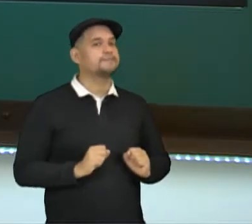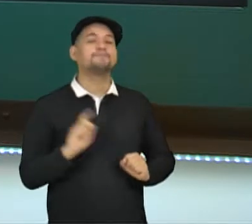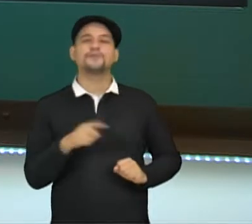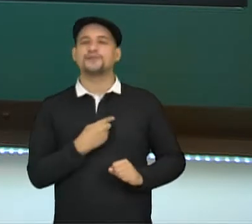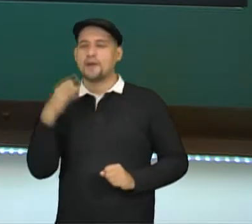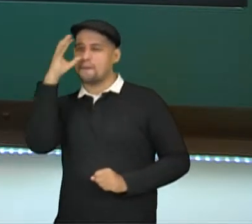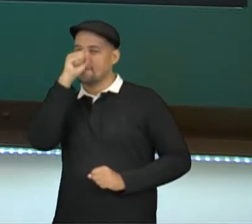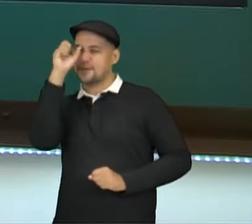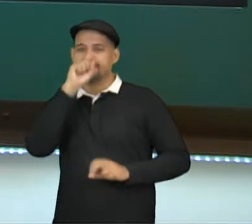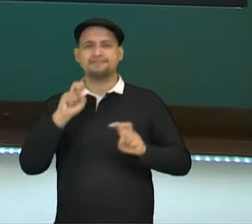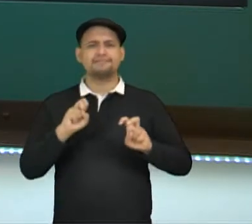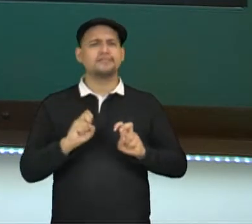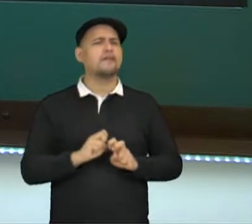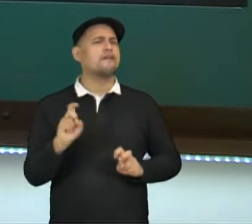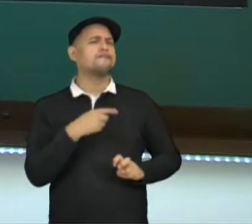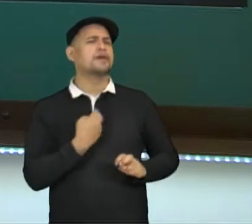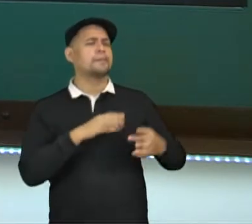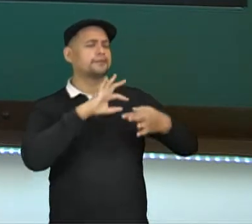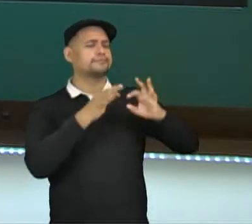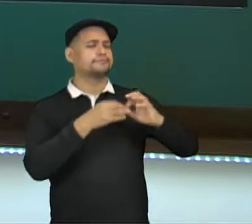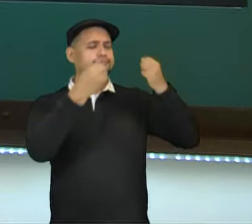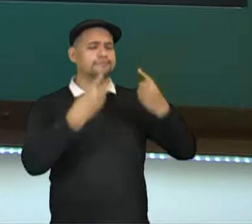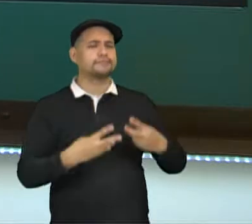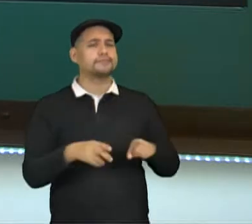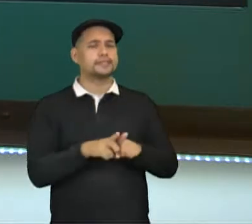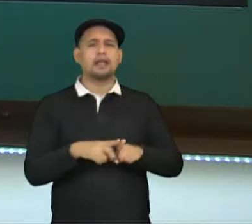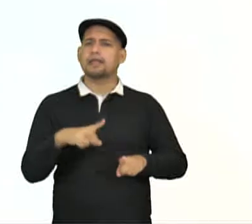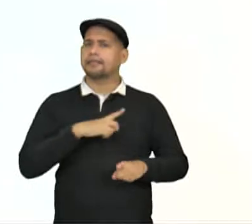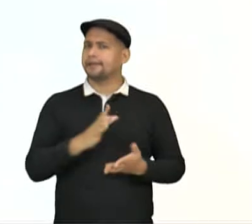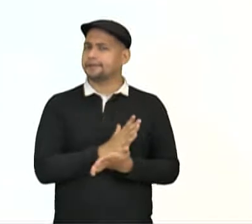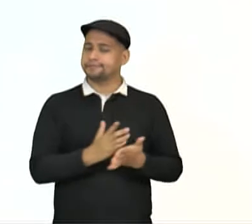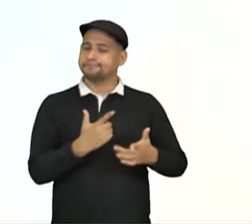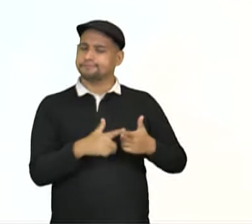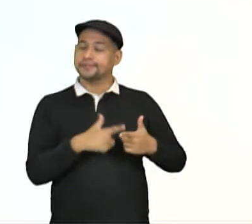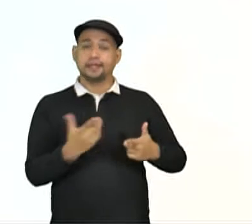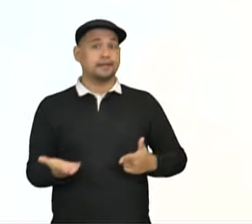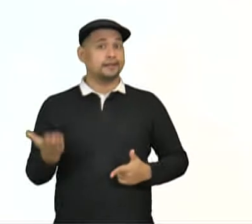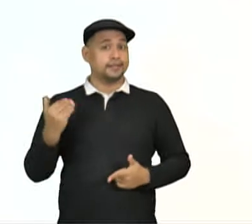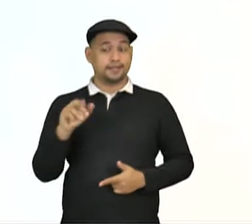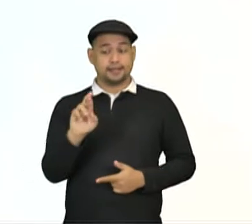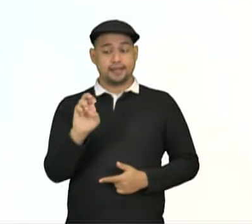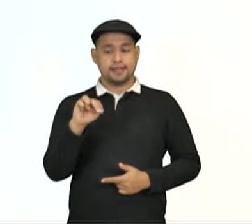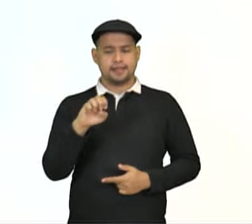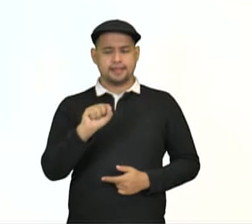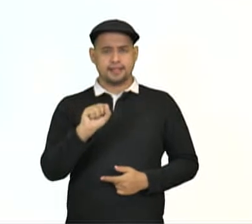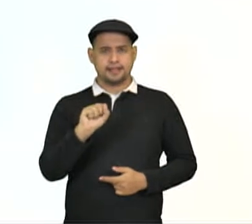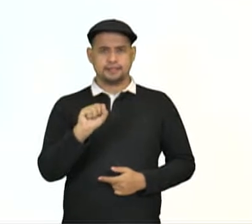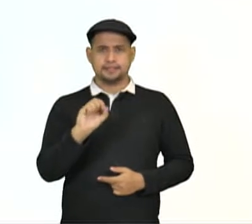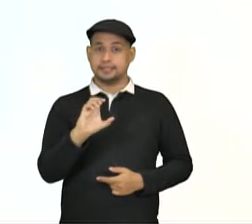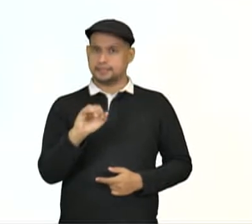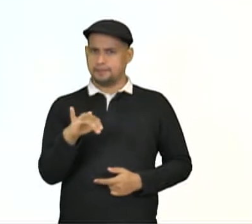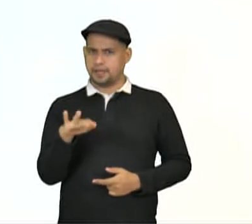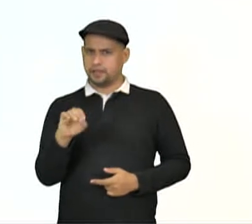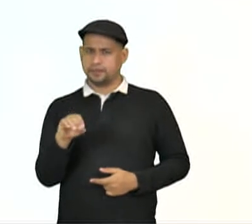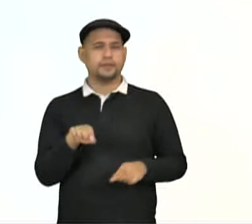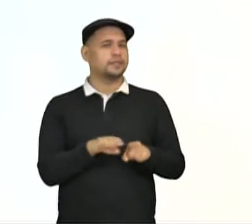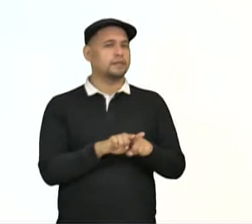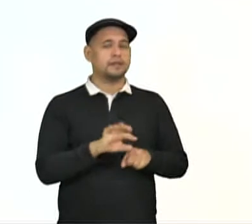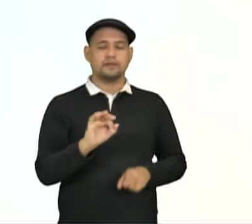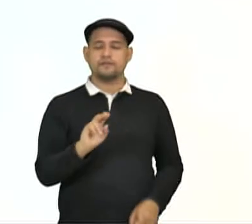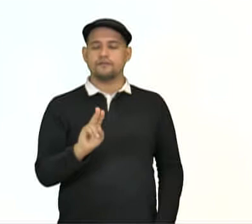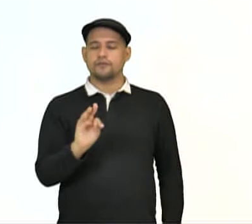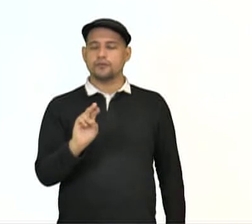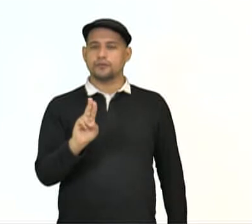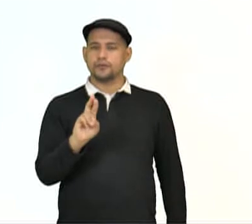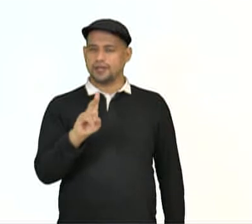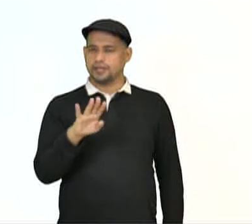menos isso. Vamos contextualizar um pouquinho mais. Existiu um conflito entre o Renascimento e o futurismo na Itália? O movimento artístico pode